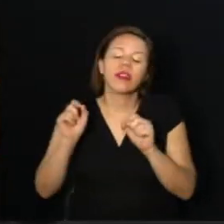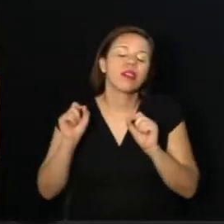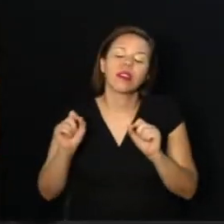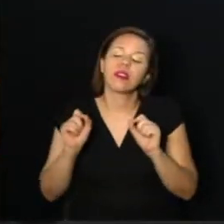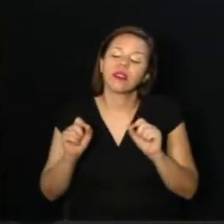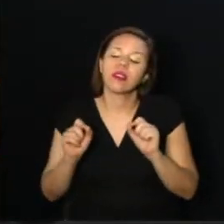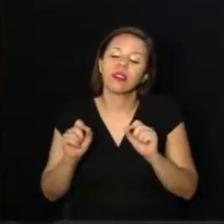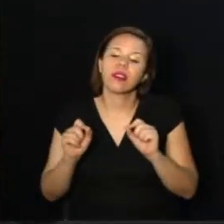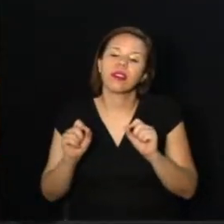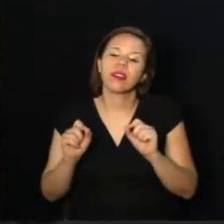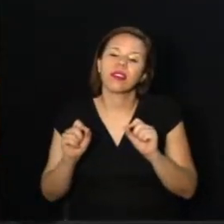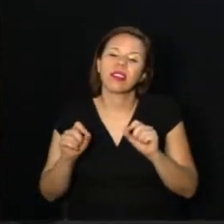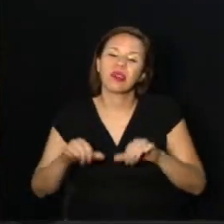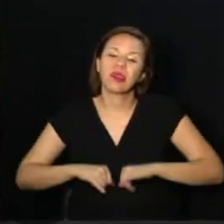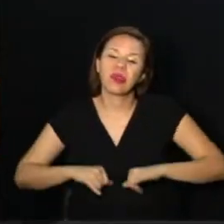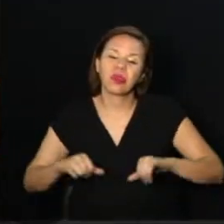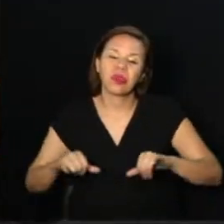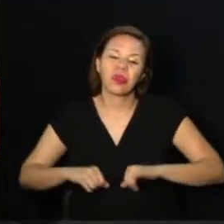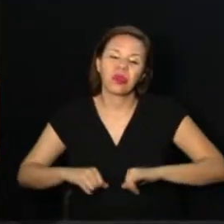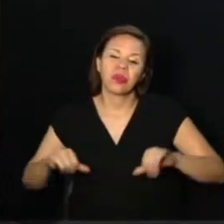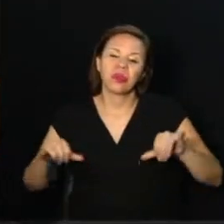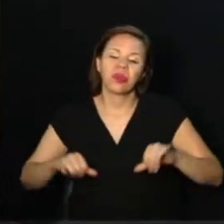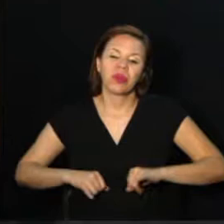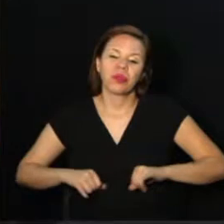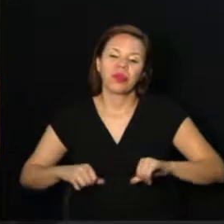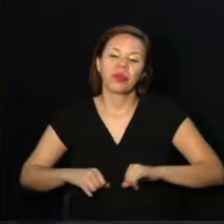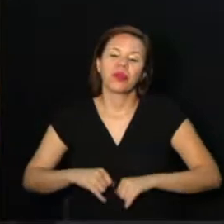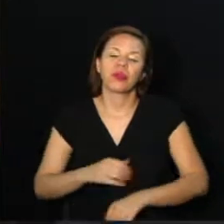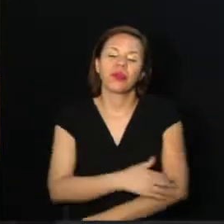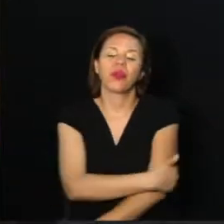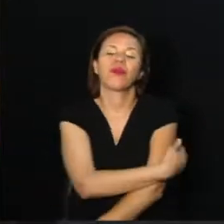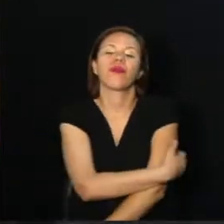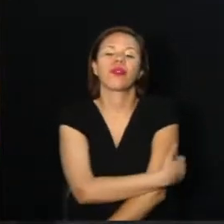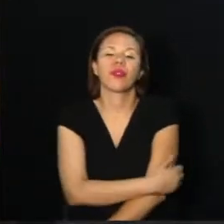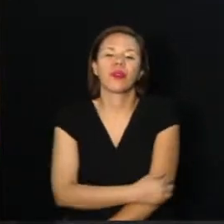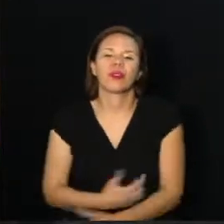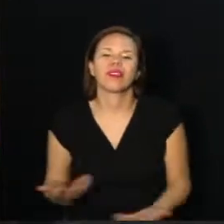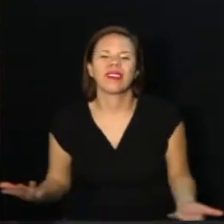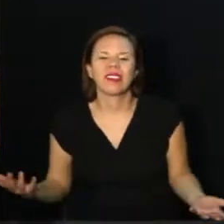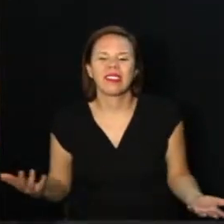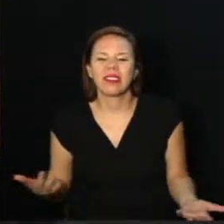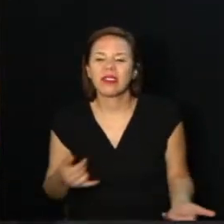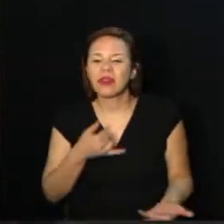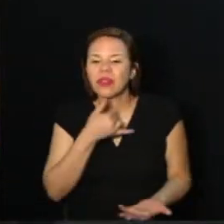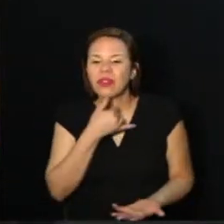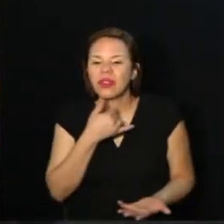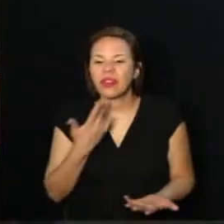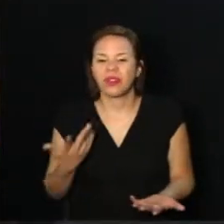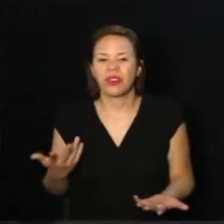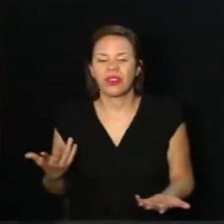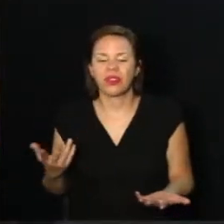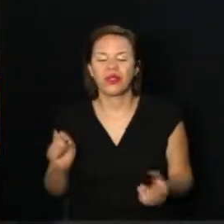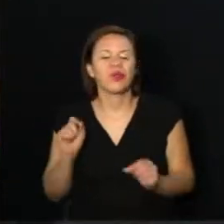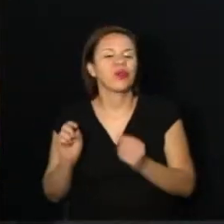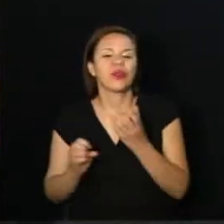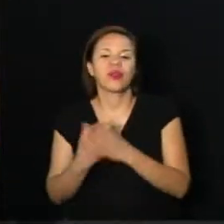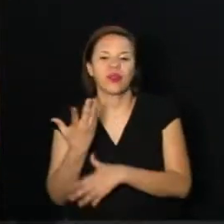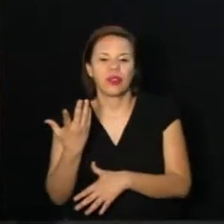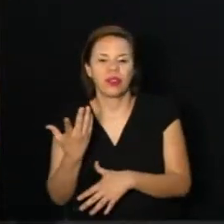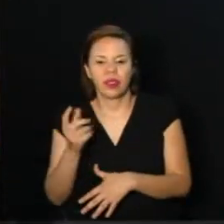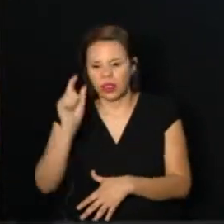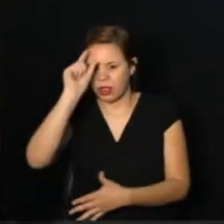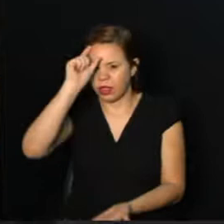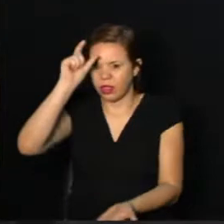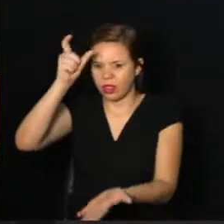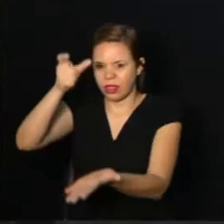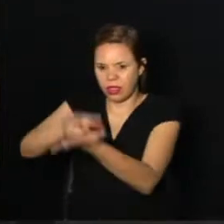tão castigado, para esse tema tão judiado, que é a